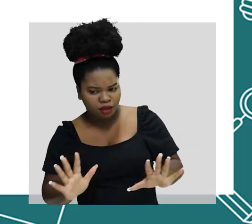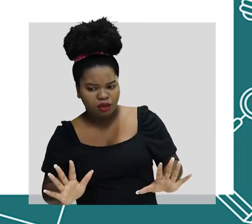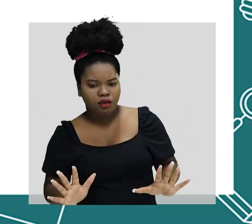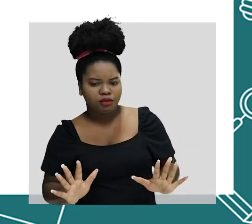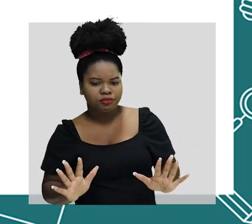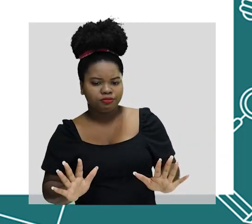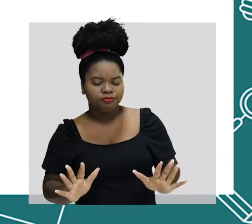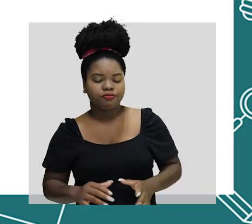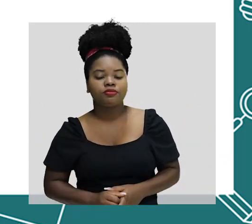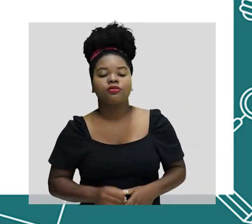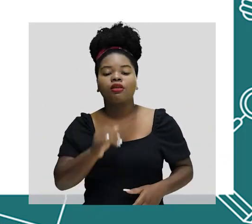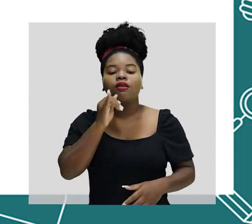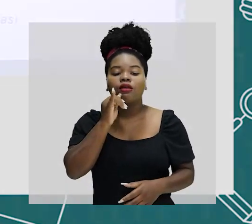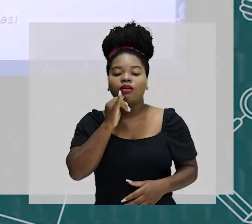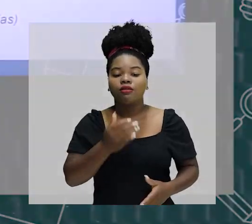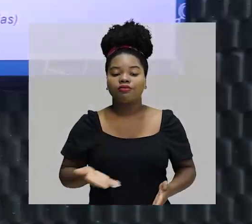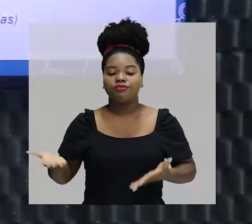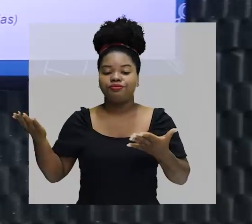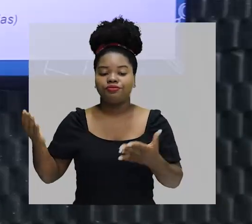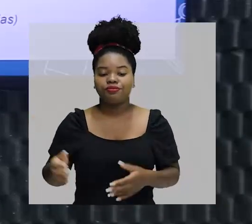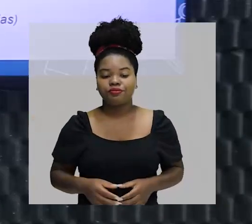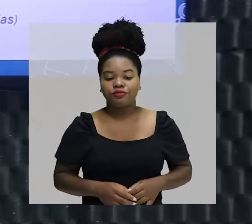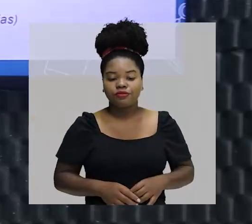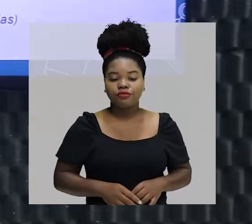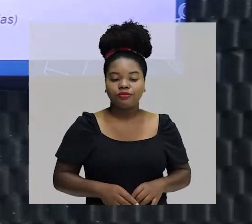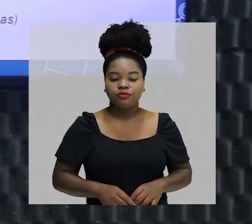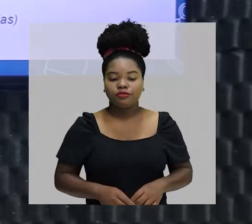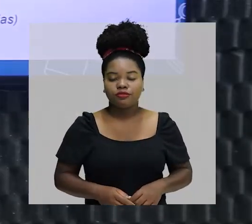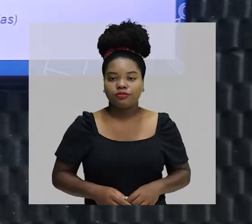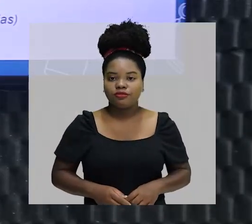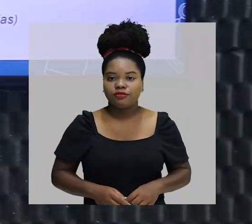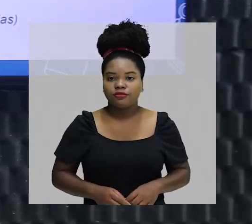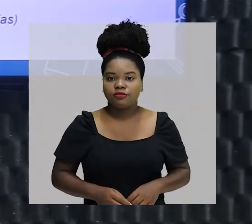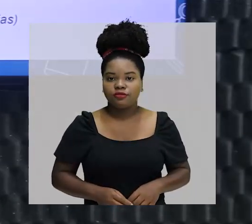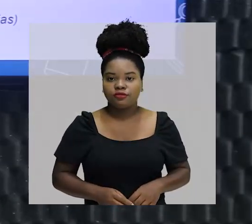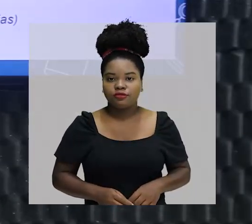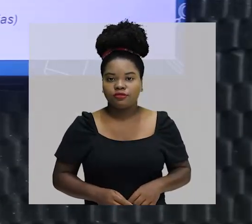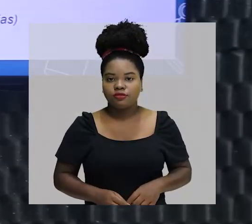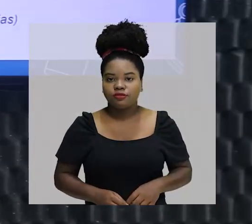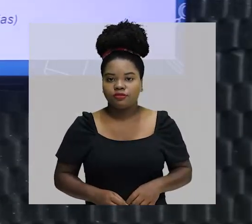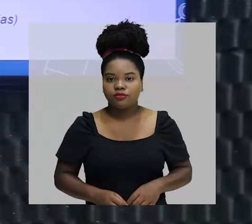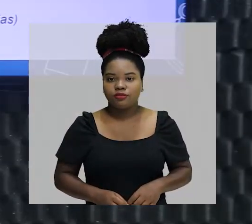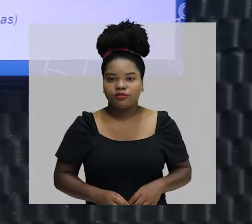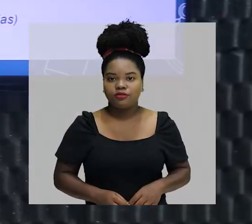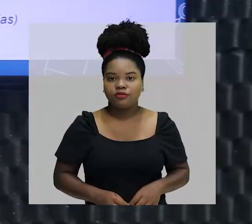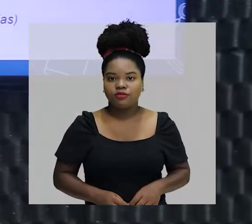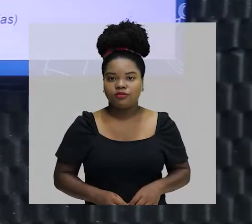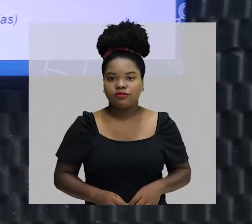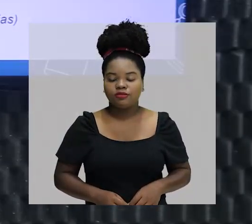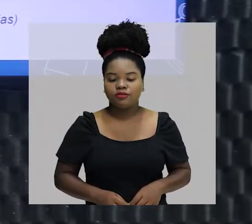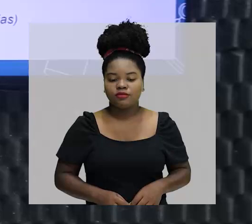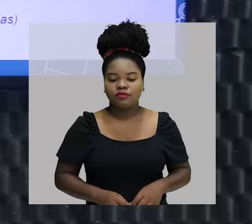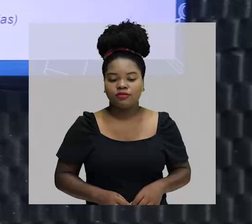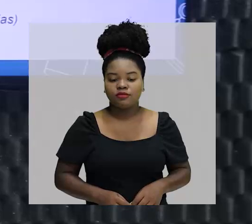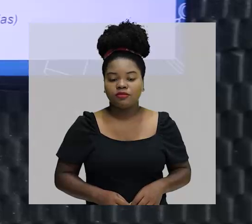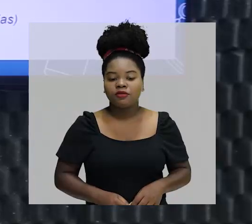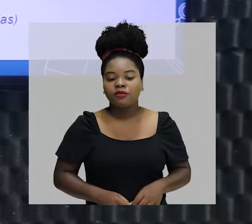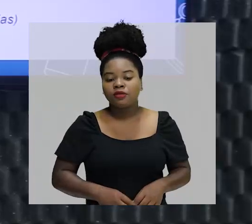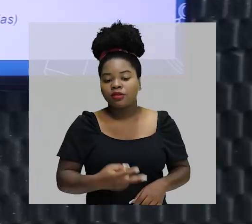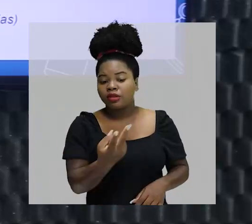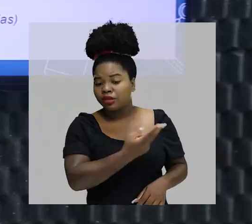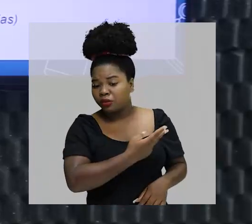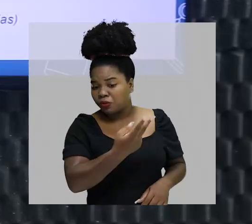deixar de realizá-las. Por exemplo, they are renting a house until they can buy one. Eles